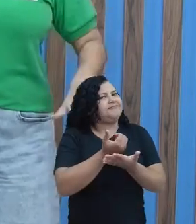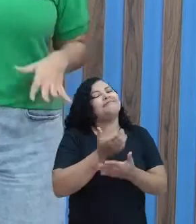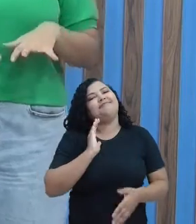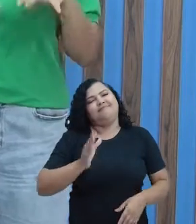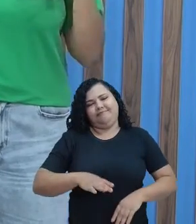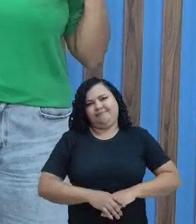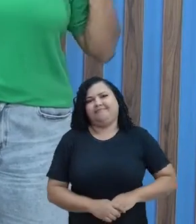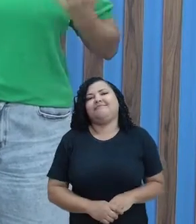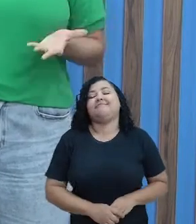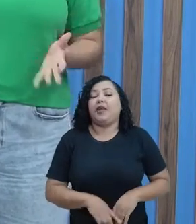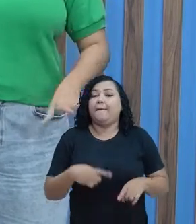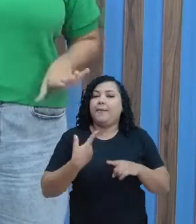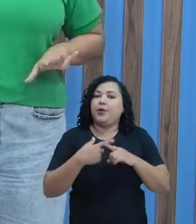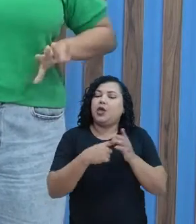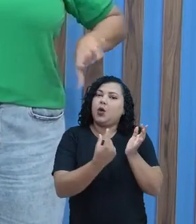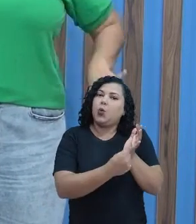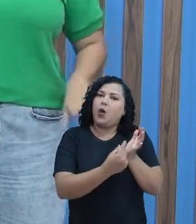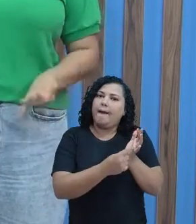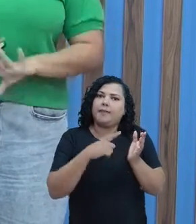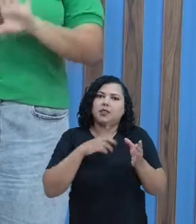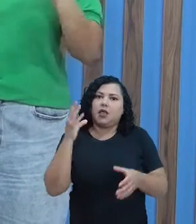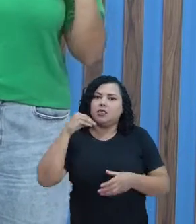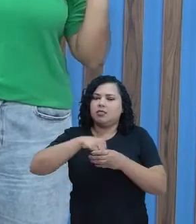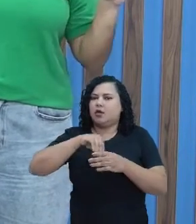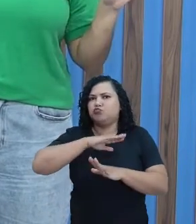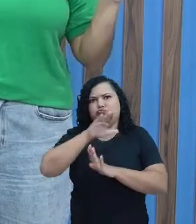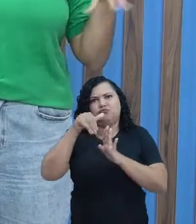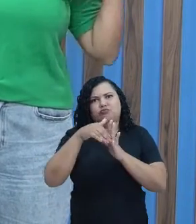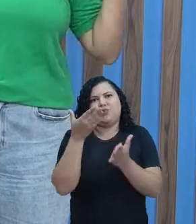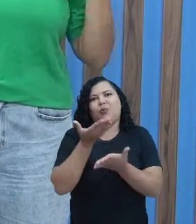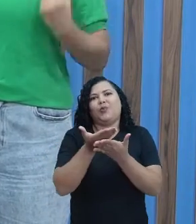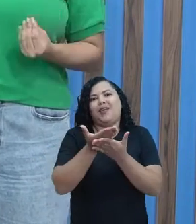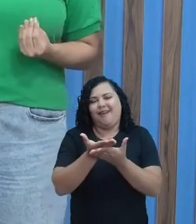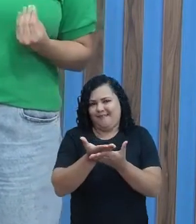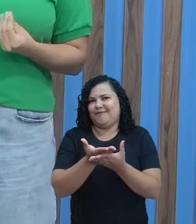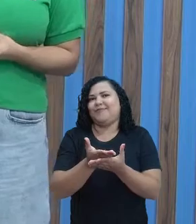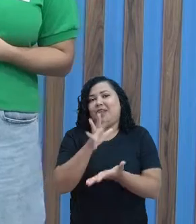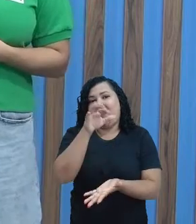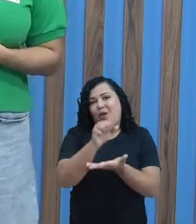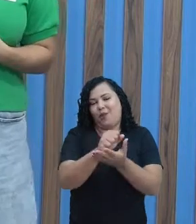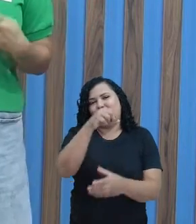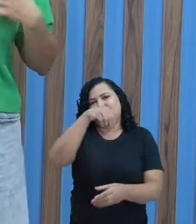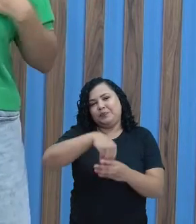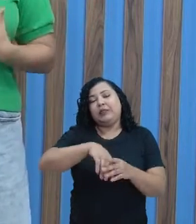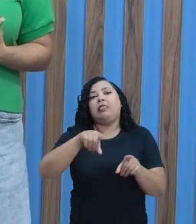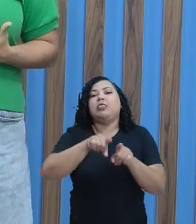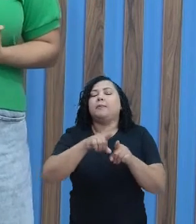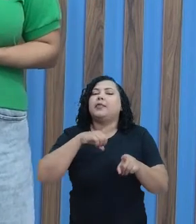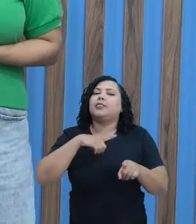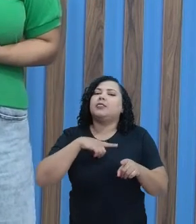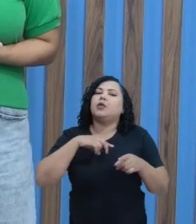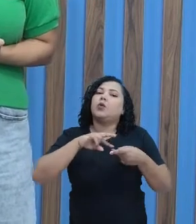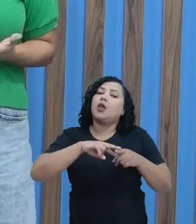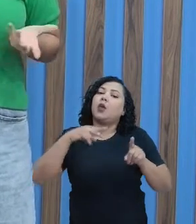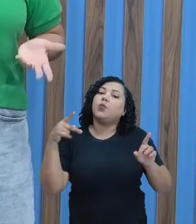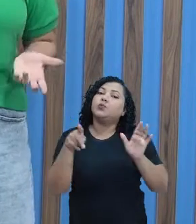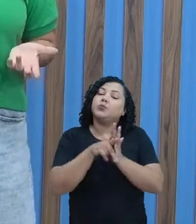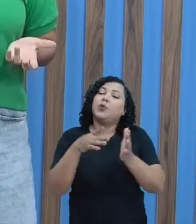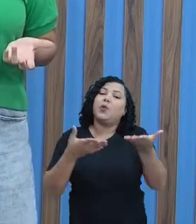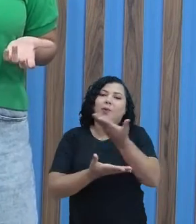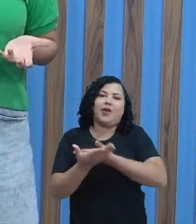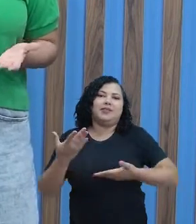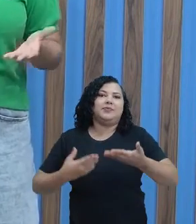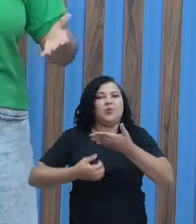quê? Porque o aplicativo, além de conter todas as nossas aulas, ele também tem a ferramenta de interação,